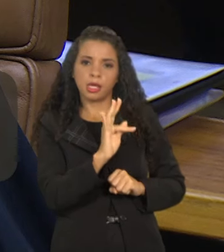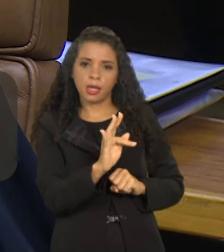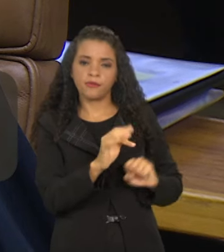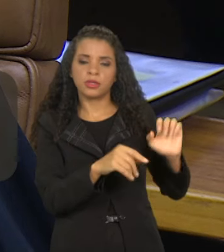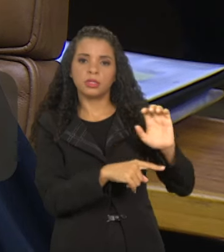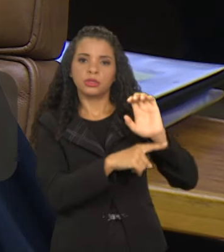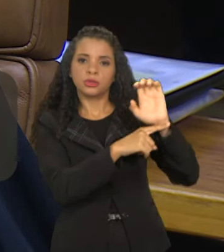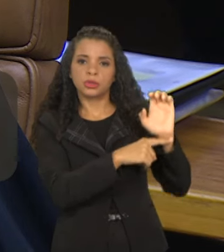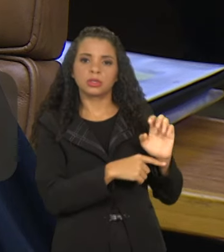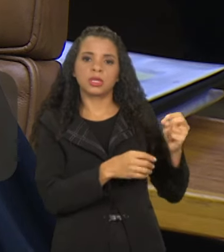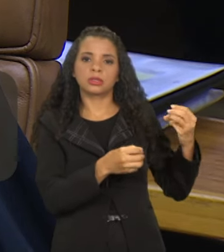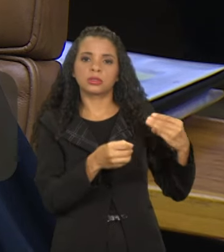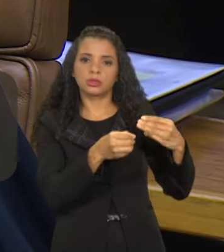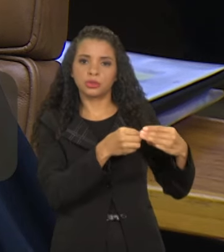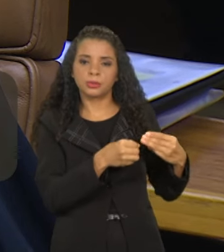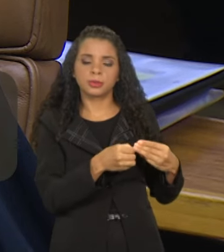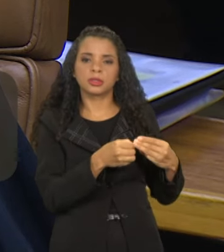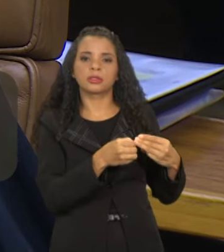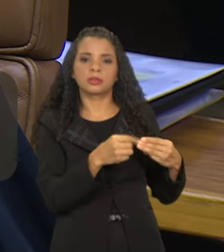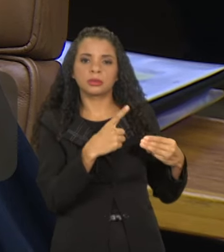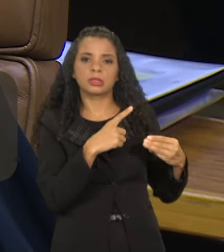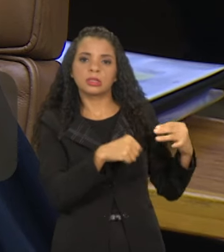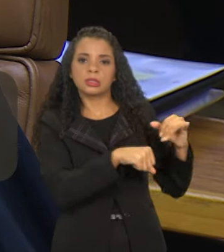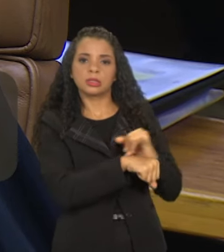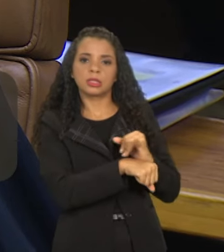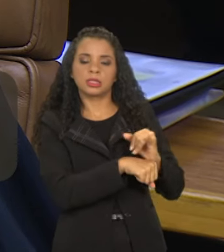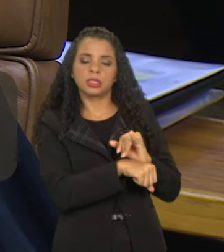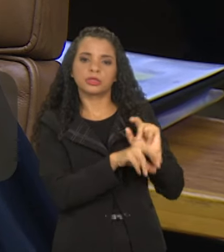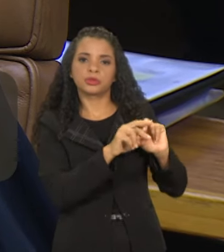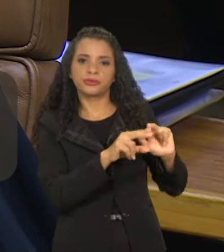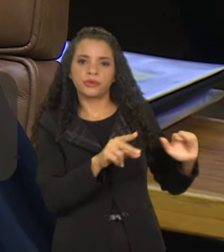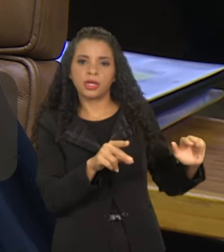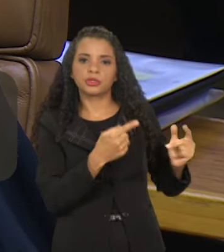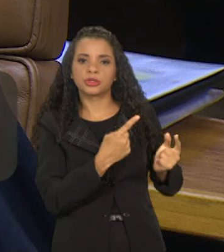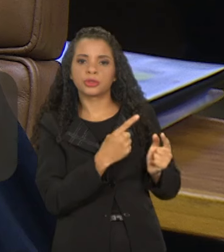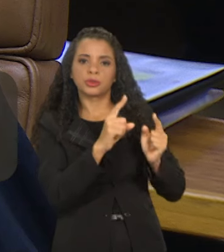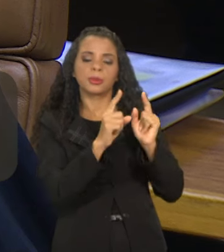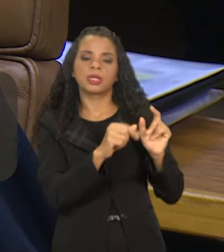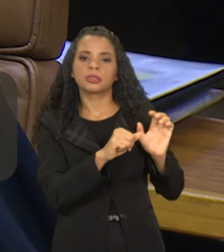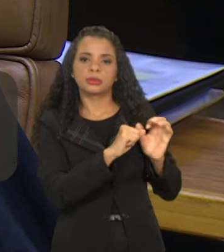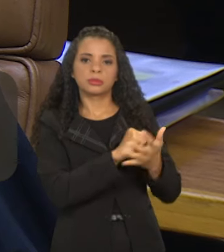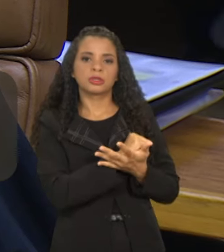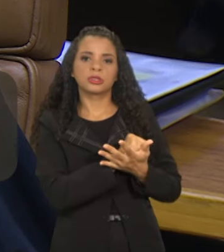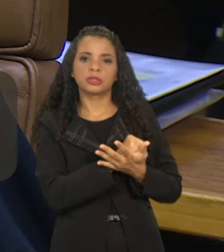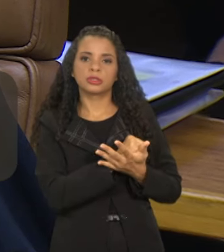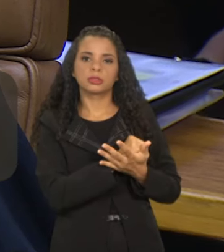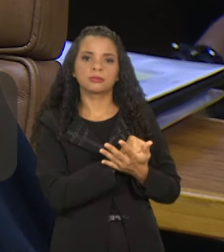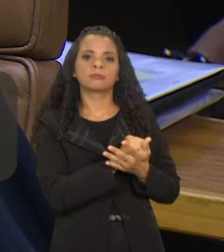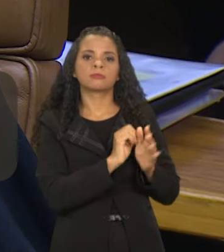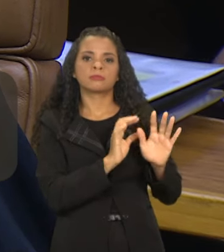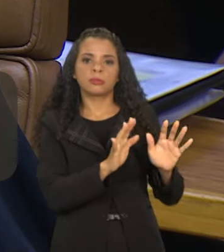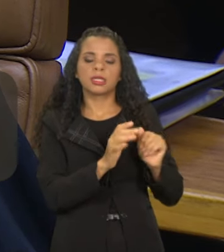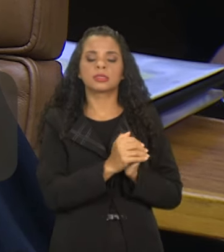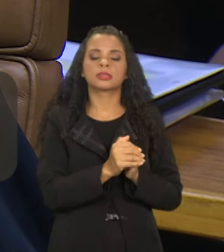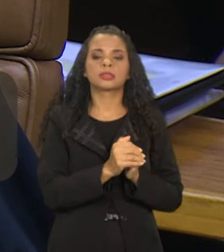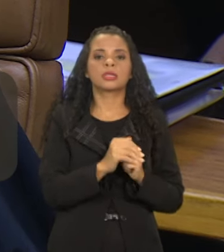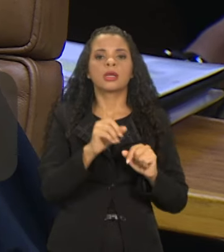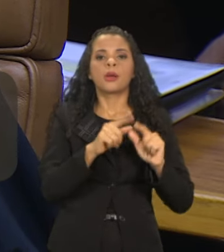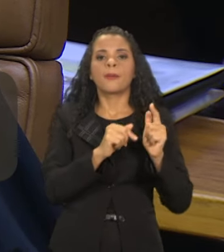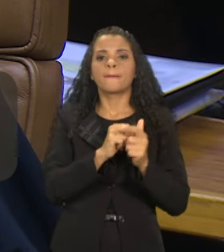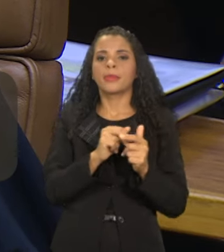adoção de diversas medidas de combate à Covid-19, entendo que não há esse vício quanto à questão. Quanto ao vício material, eu já